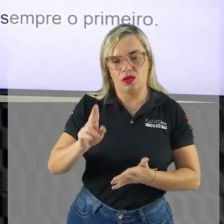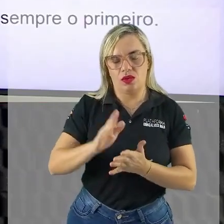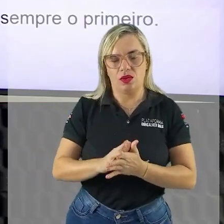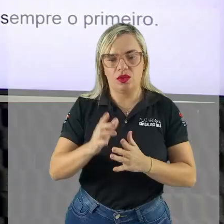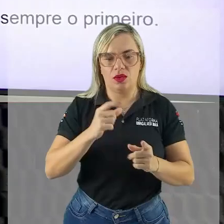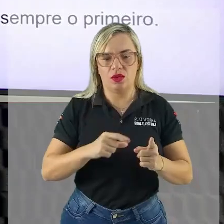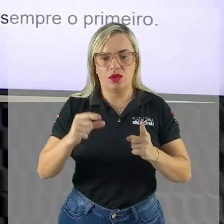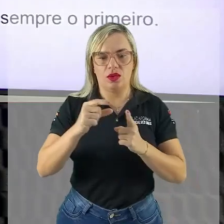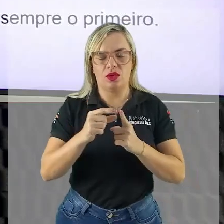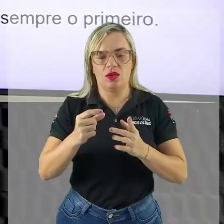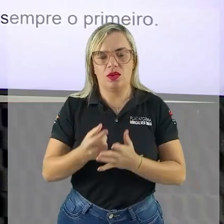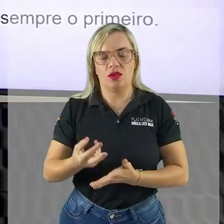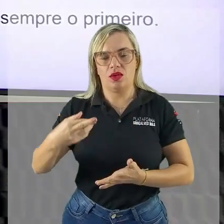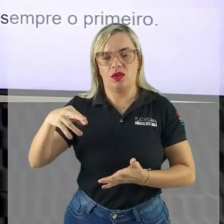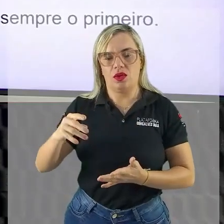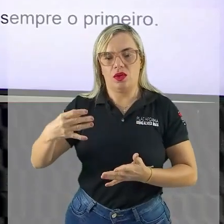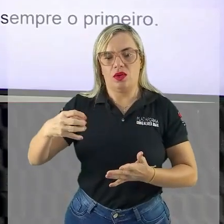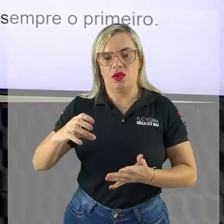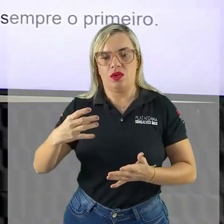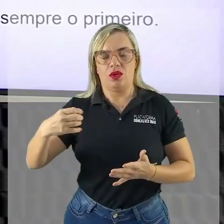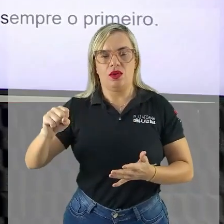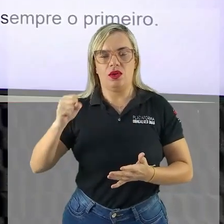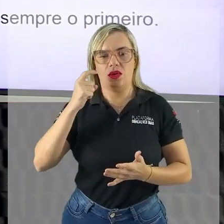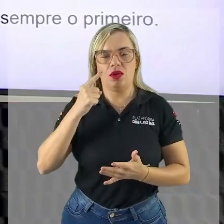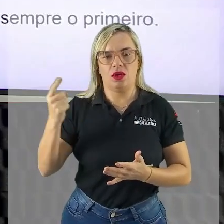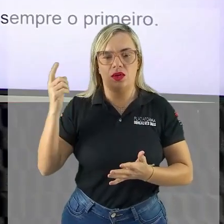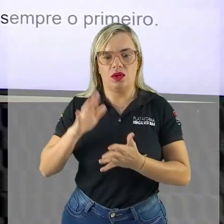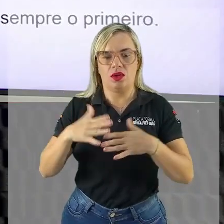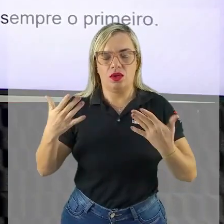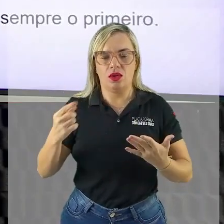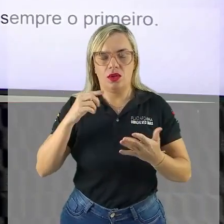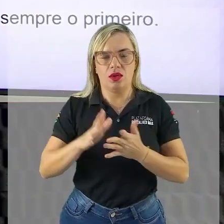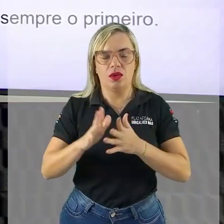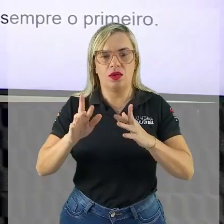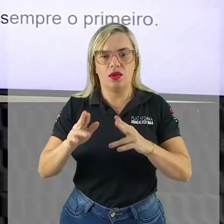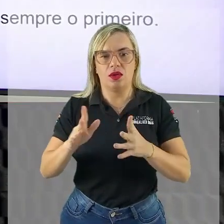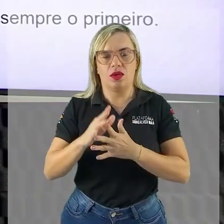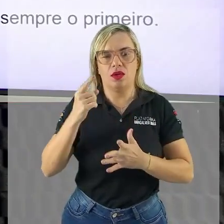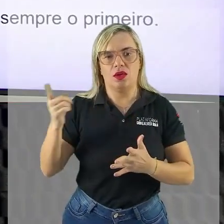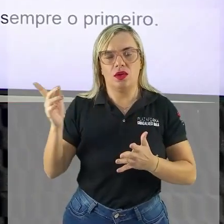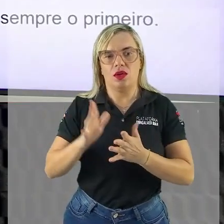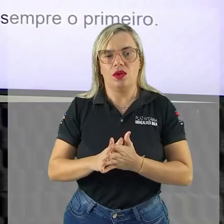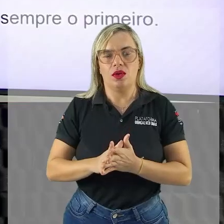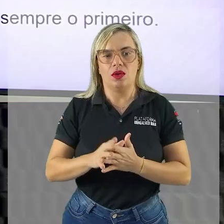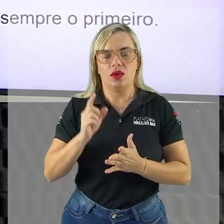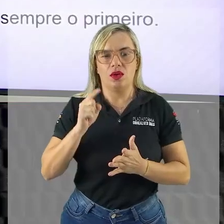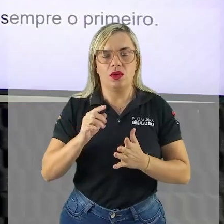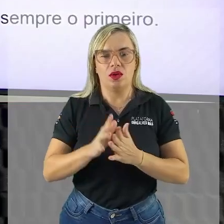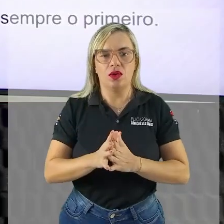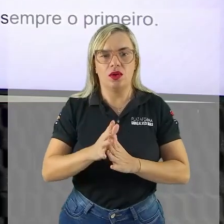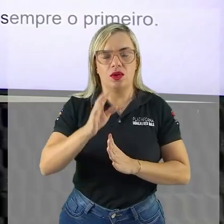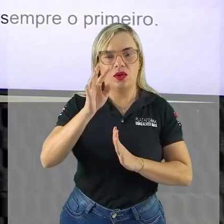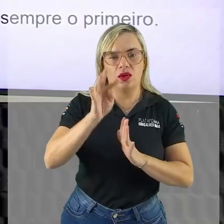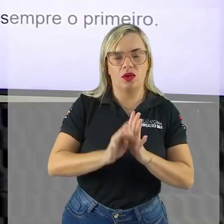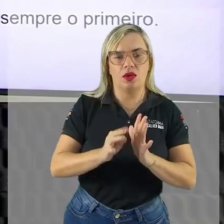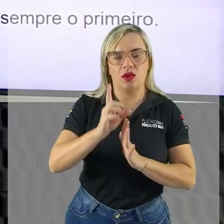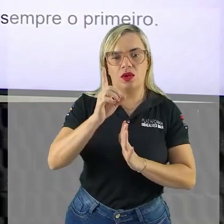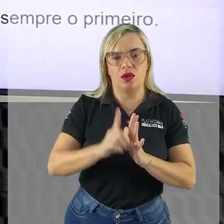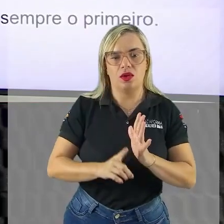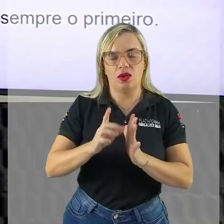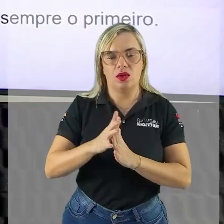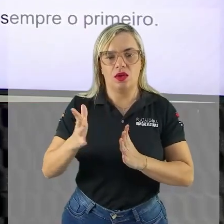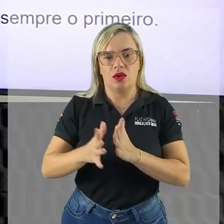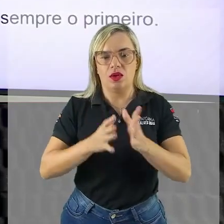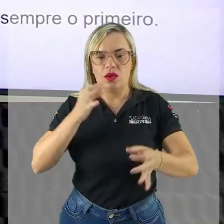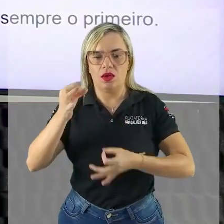rebuscadas. Utilizar palavras formais é diferente de utilizar palavras rebuscadas. O texto dissertativo argumentativo pede uma linguagem